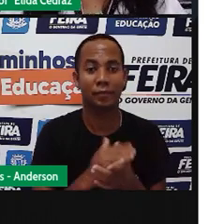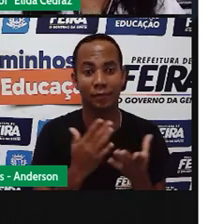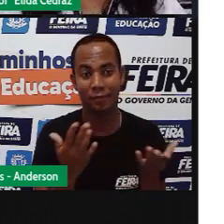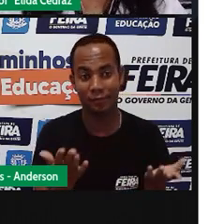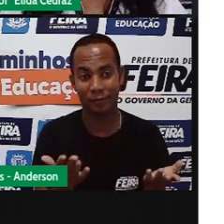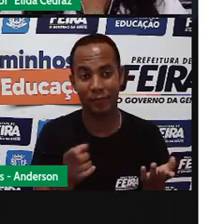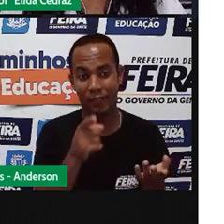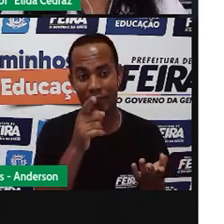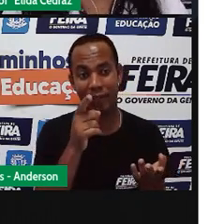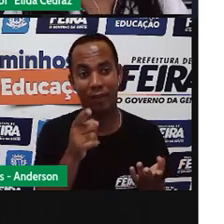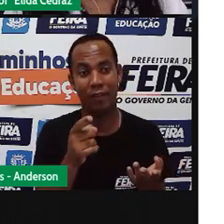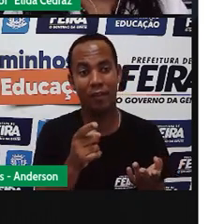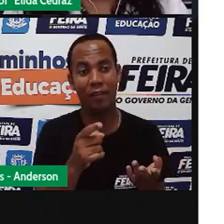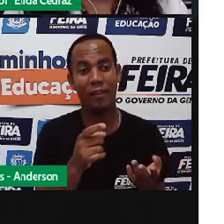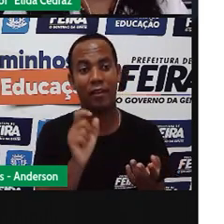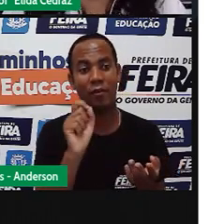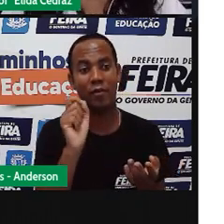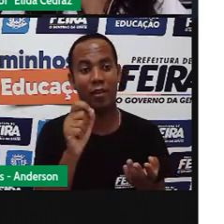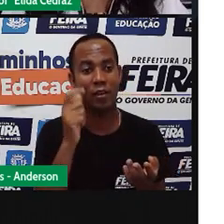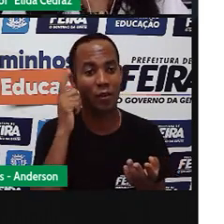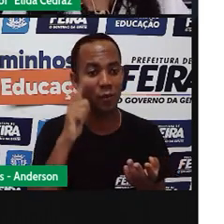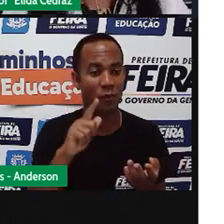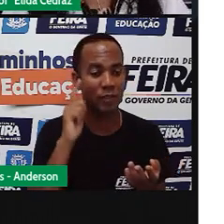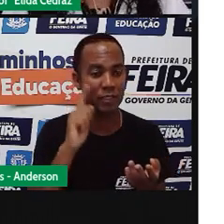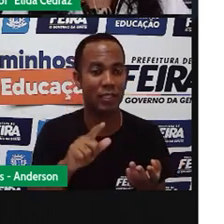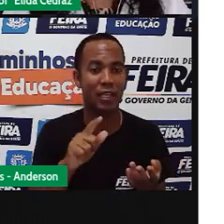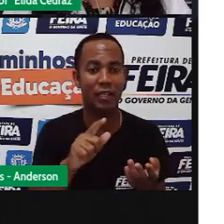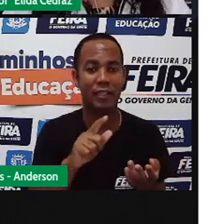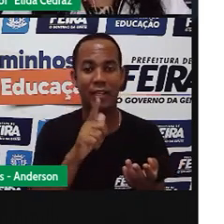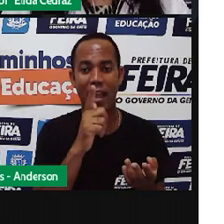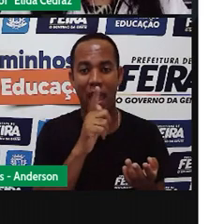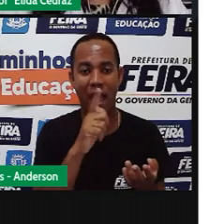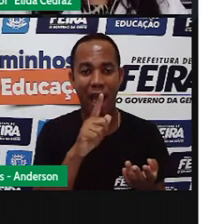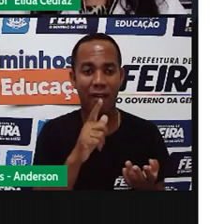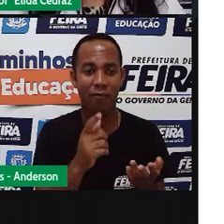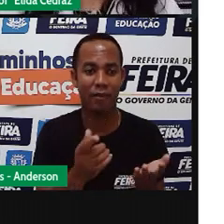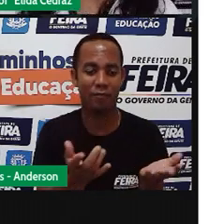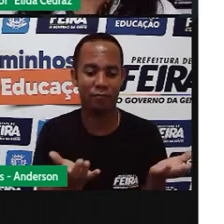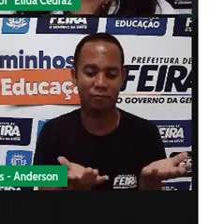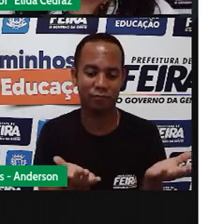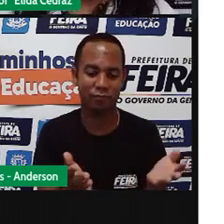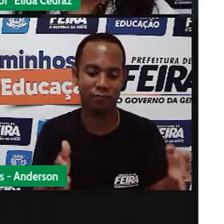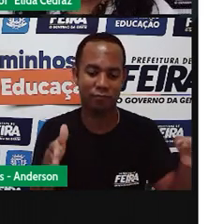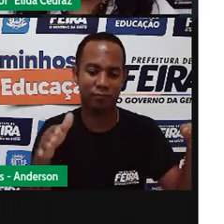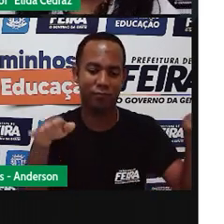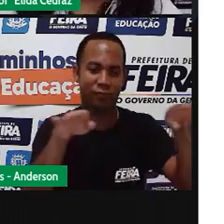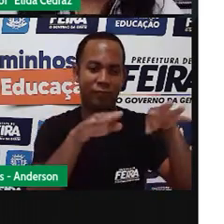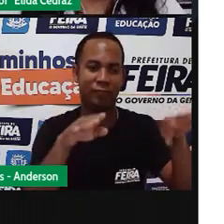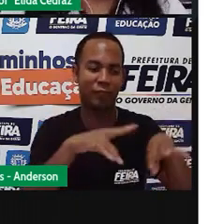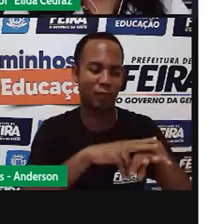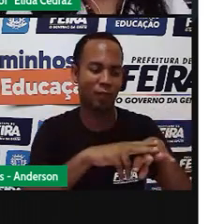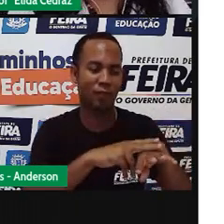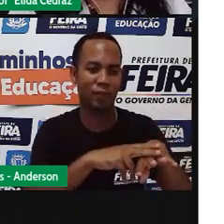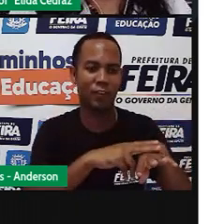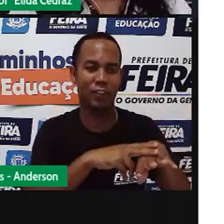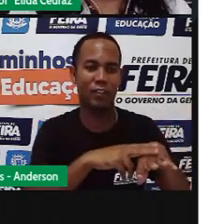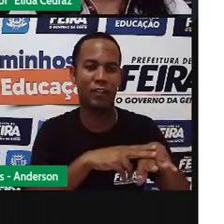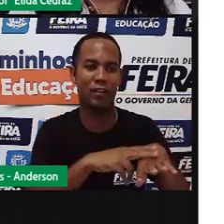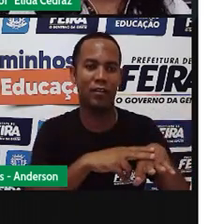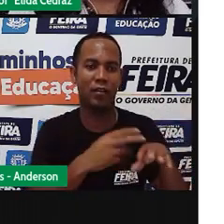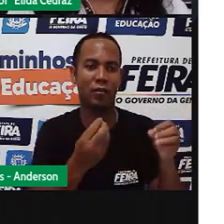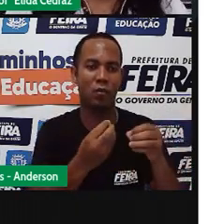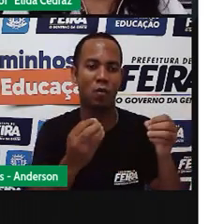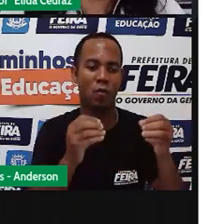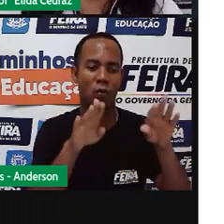Porque ela é resistente à água e é transparente. O vidro, a Pro na